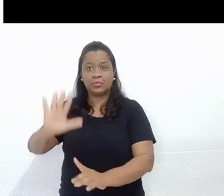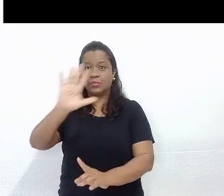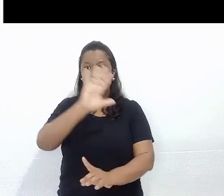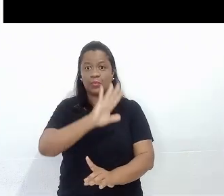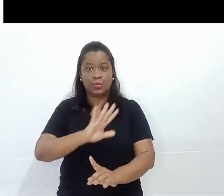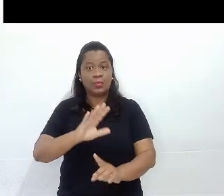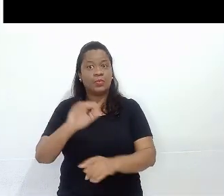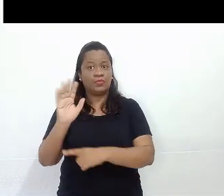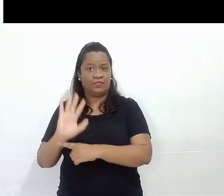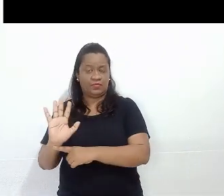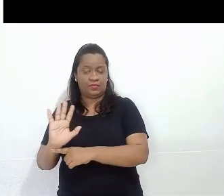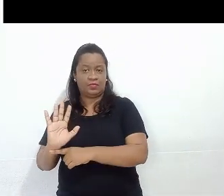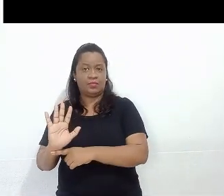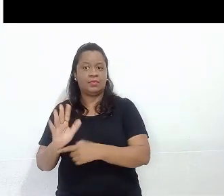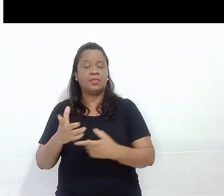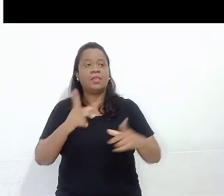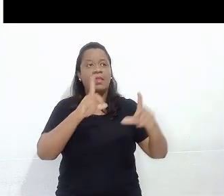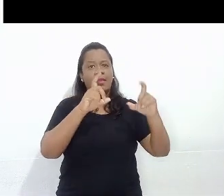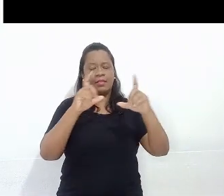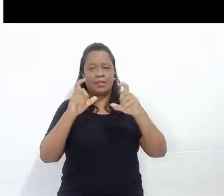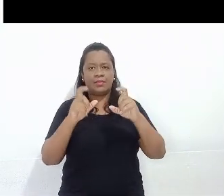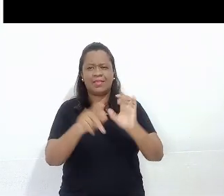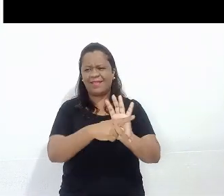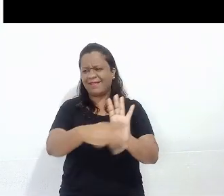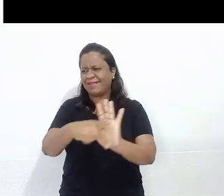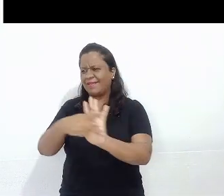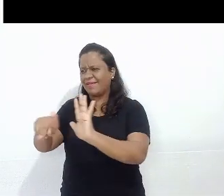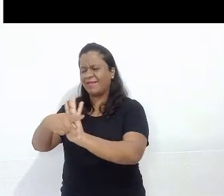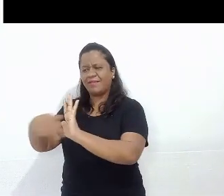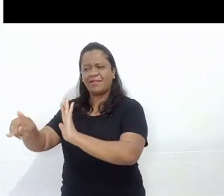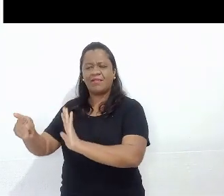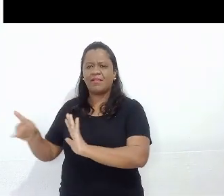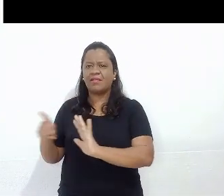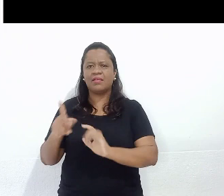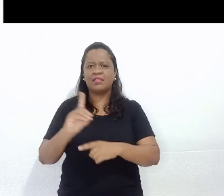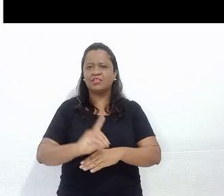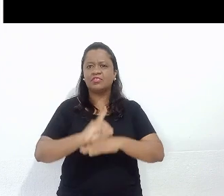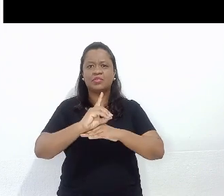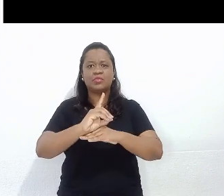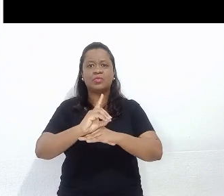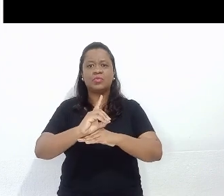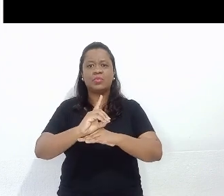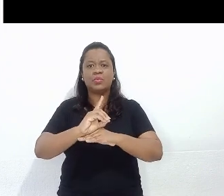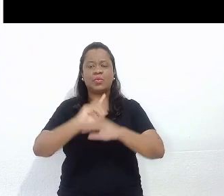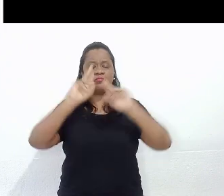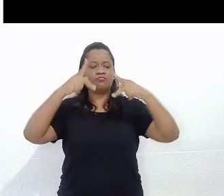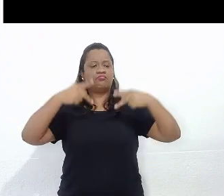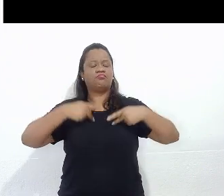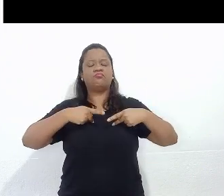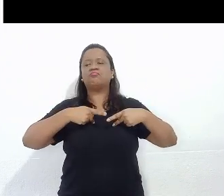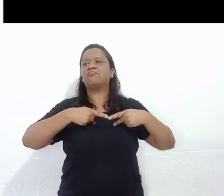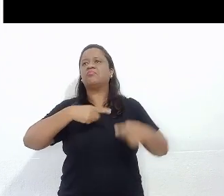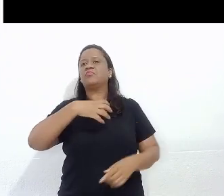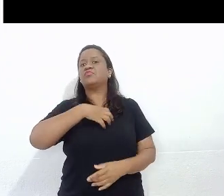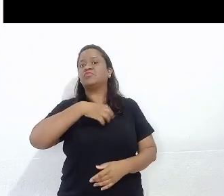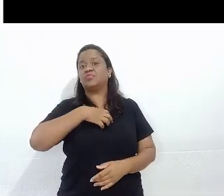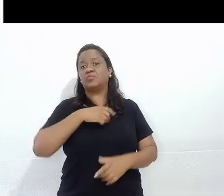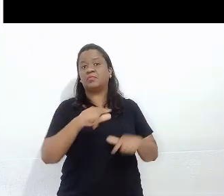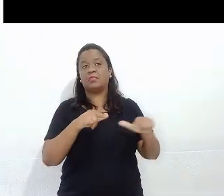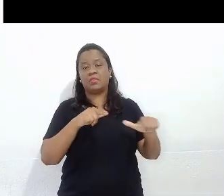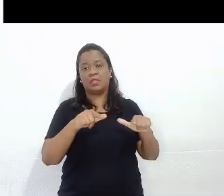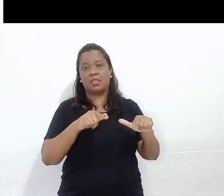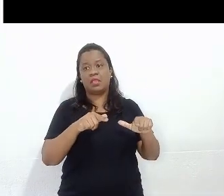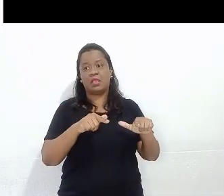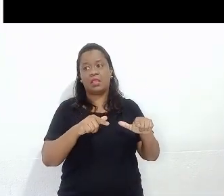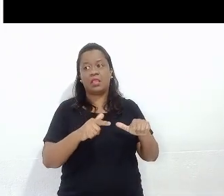tem diretores de fotografia, porque cada diretor tem o seu estilo. O diretor de fotografia também. Cada um tem um estilo de trabalhar, né? Tem uns